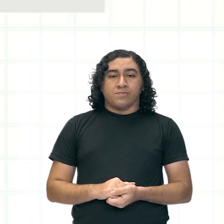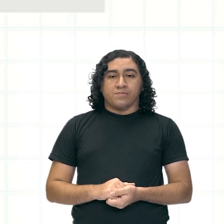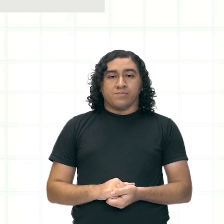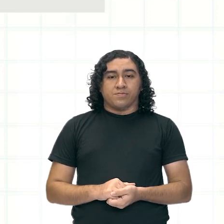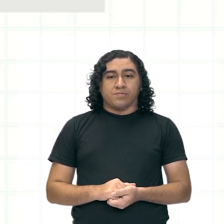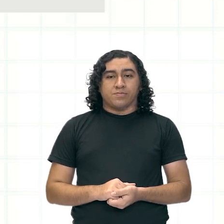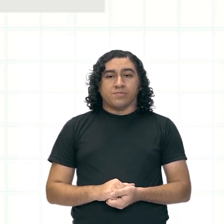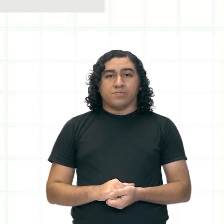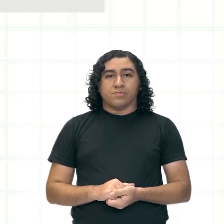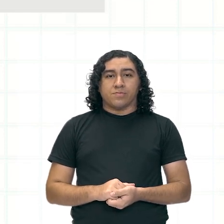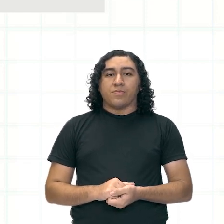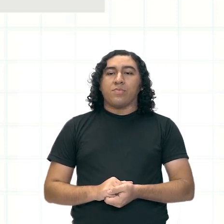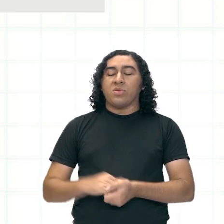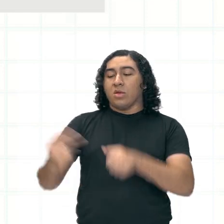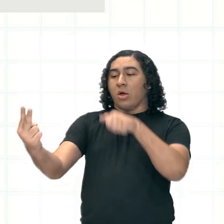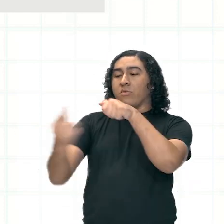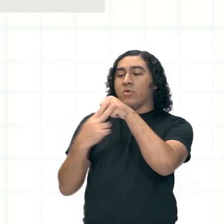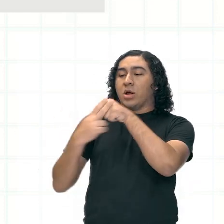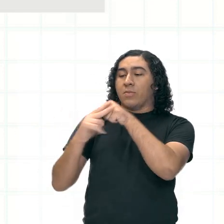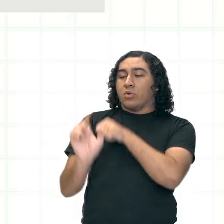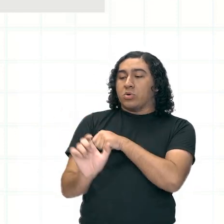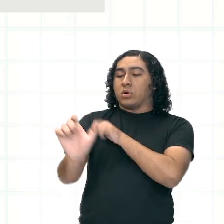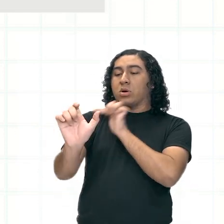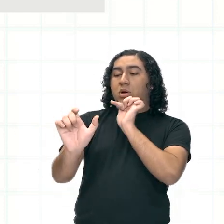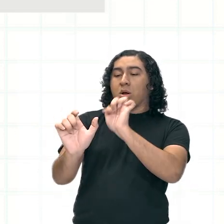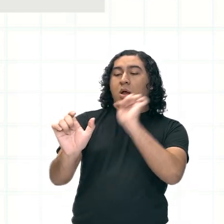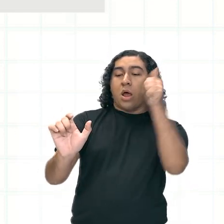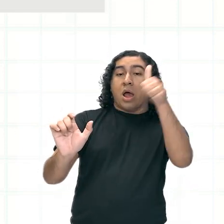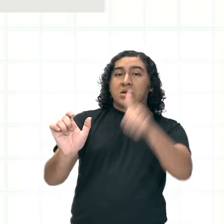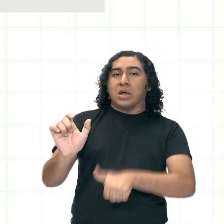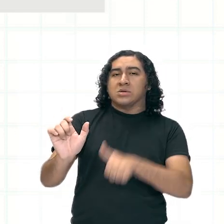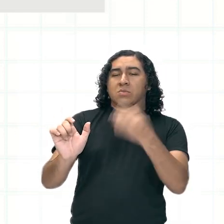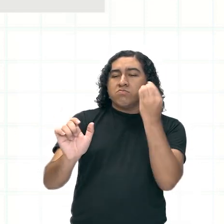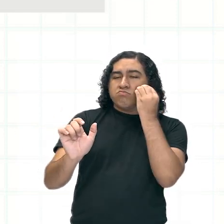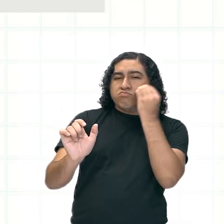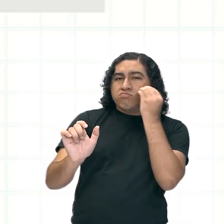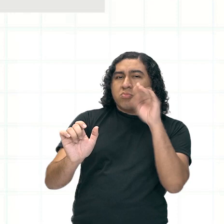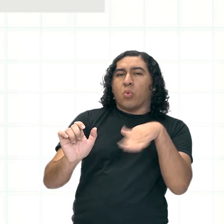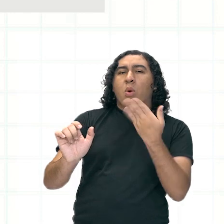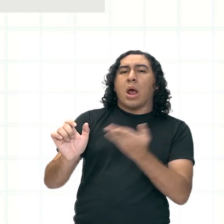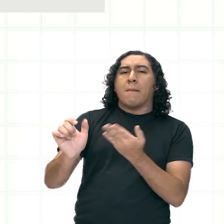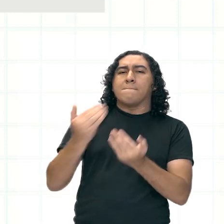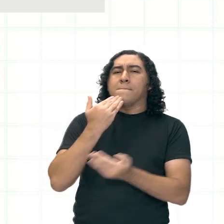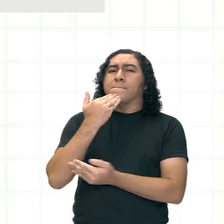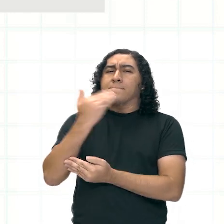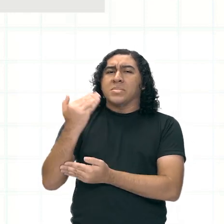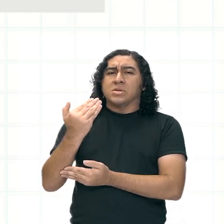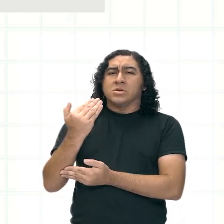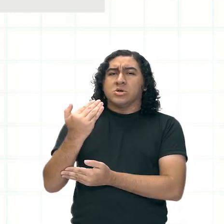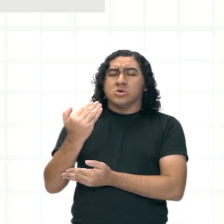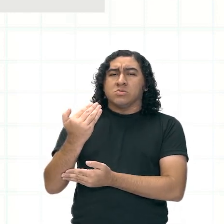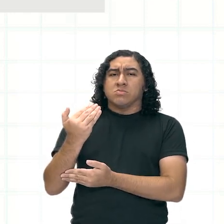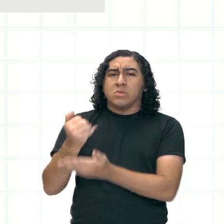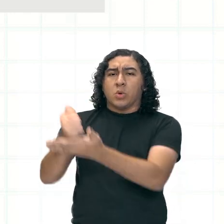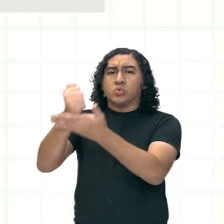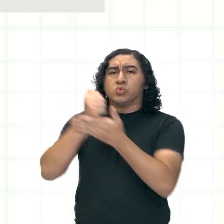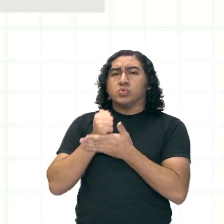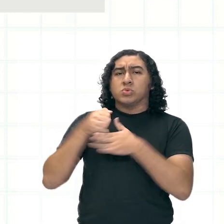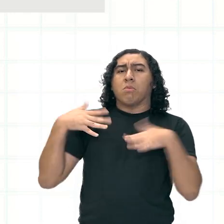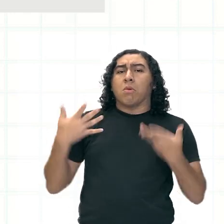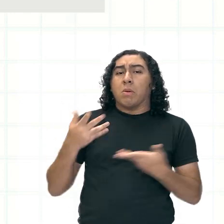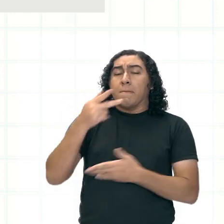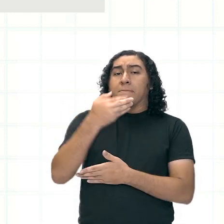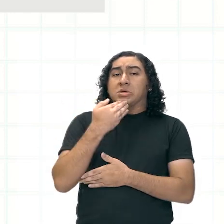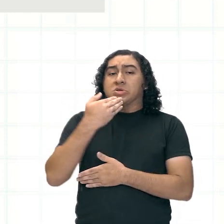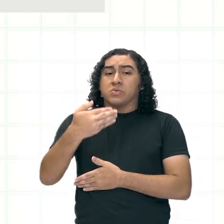Vamos fazer a pergunta ao verbo. Analisar essa questão aí com o verbo. Quem pede ajuda? Vamos lá? Aqui é